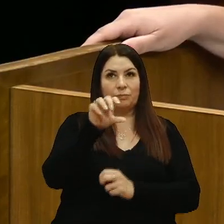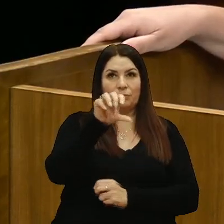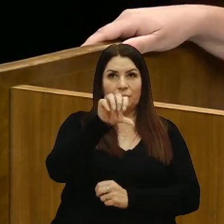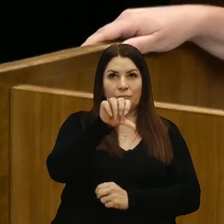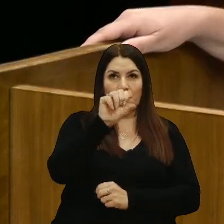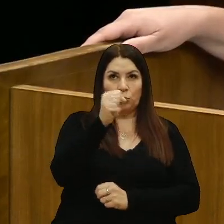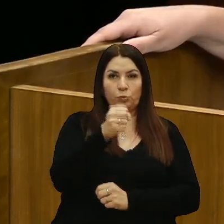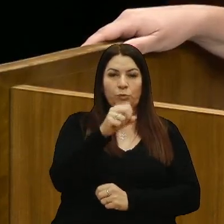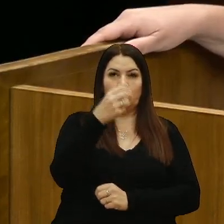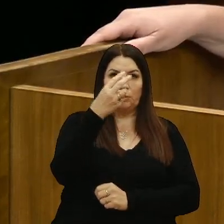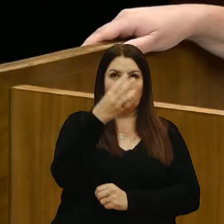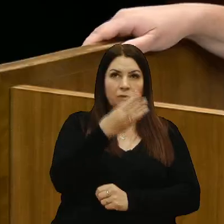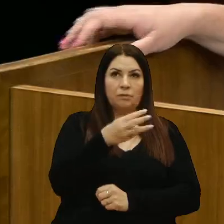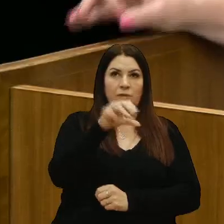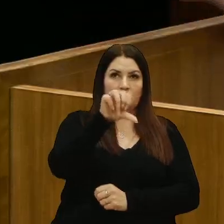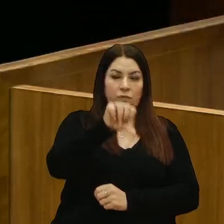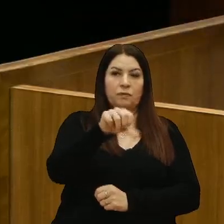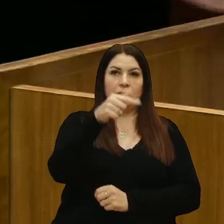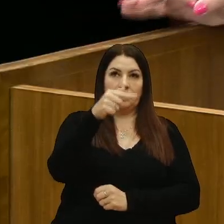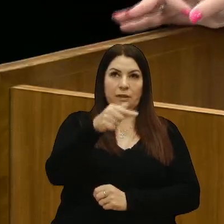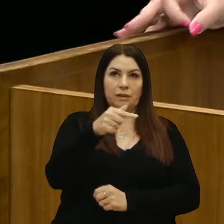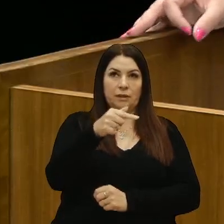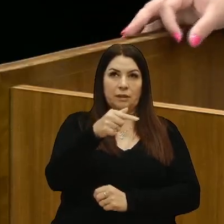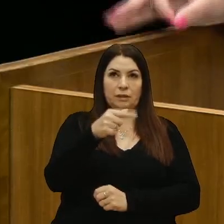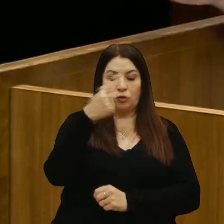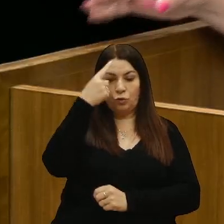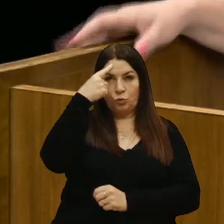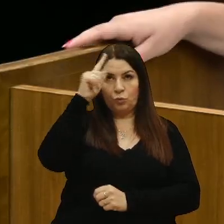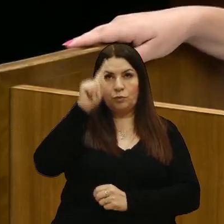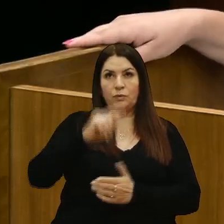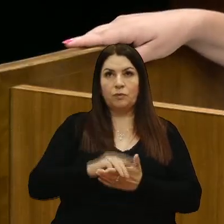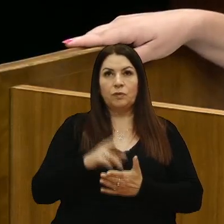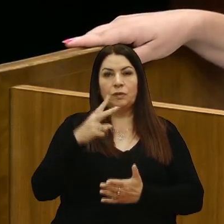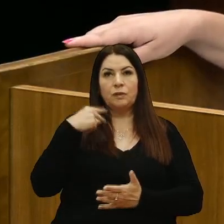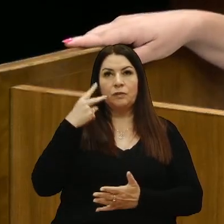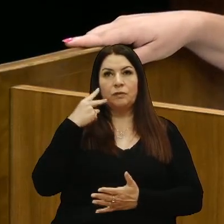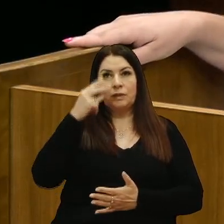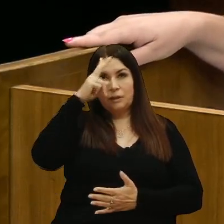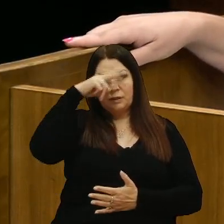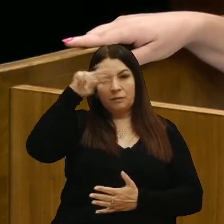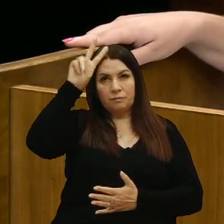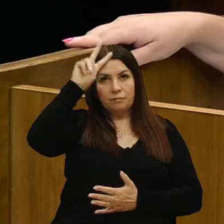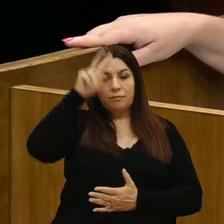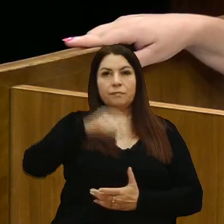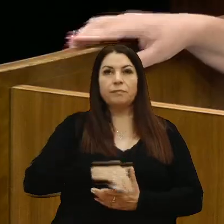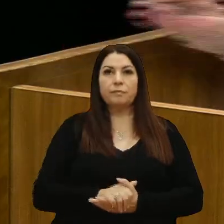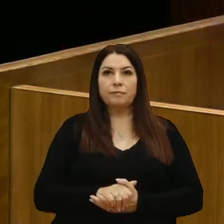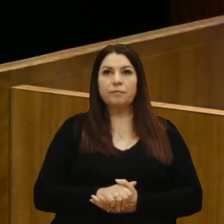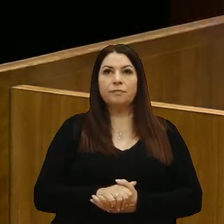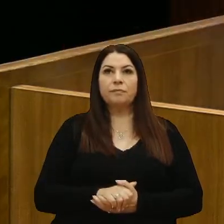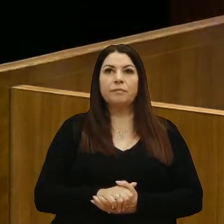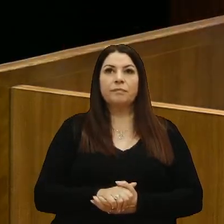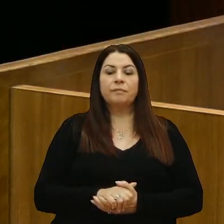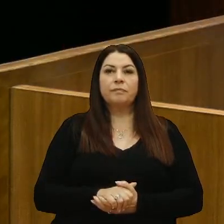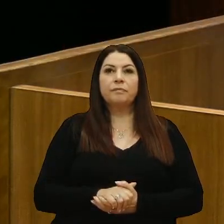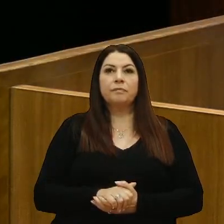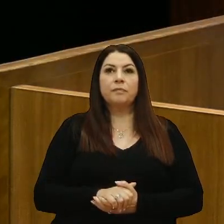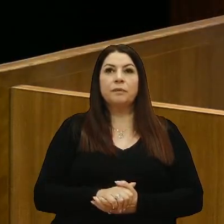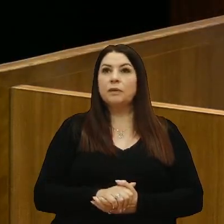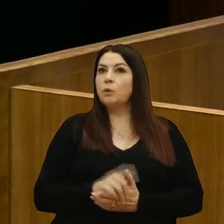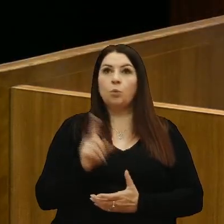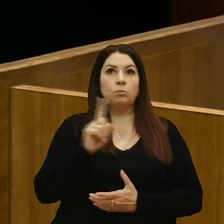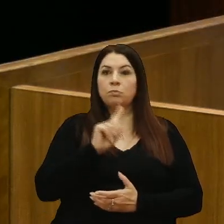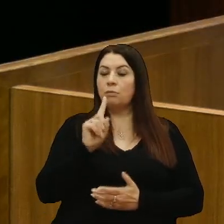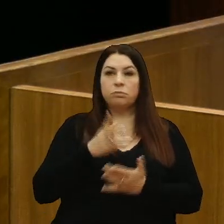número 8.397, de autoria do vereador Edson da Rosa, né? E que não está